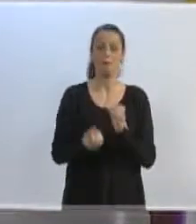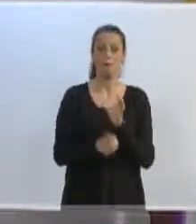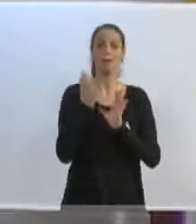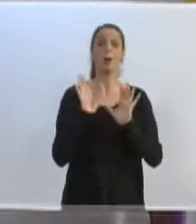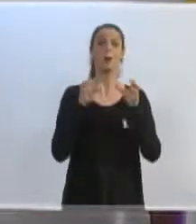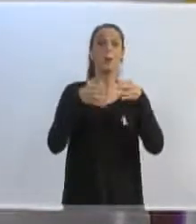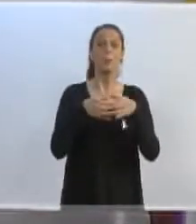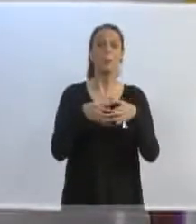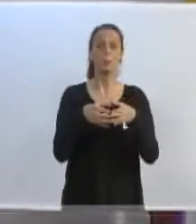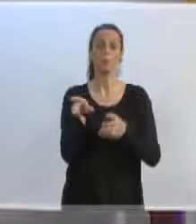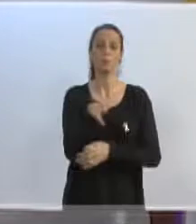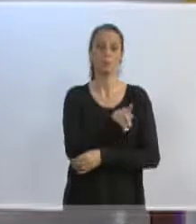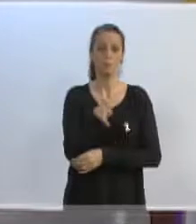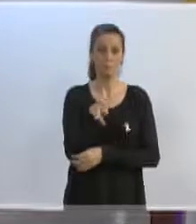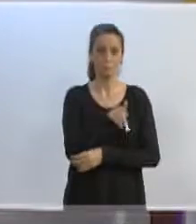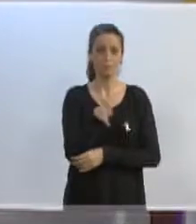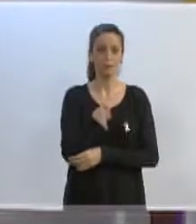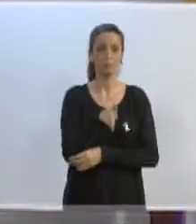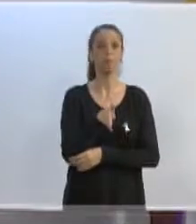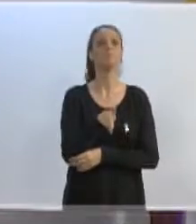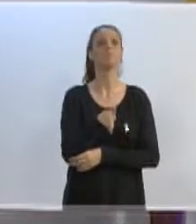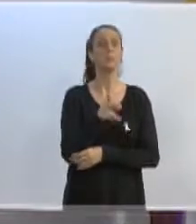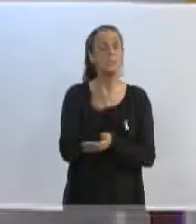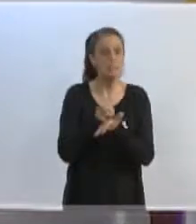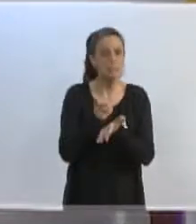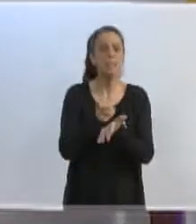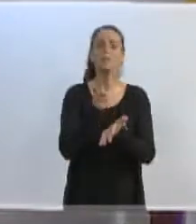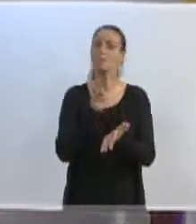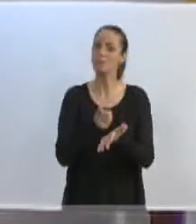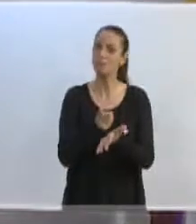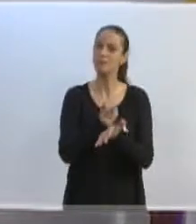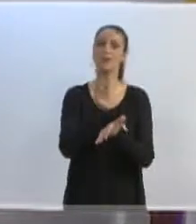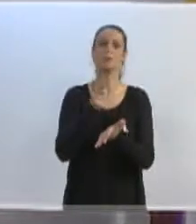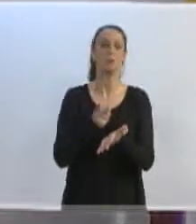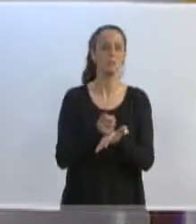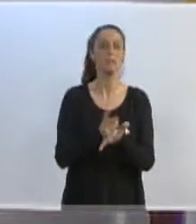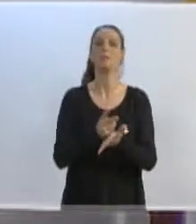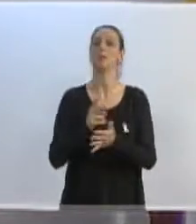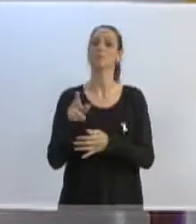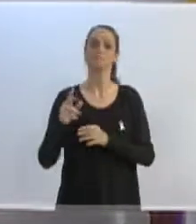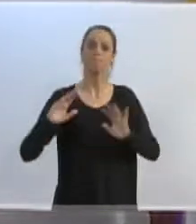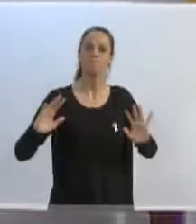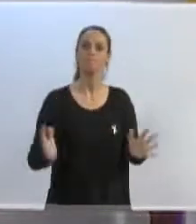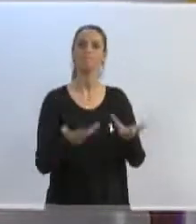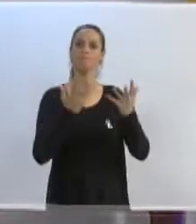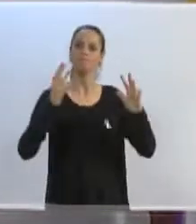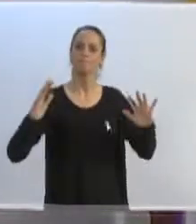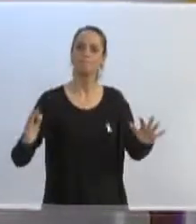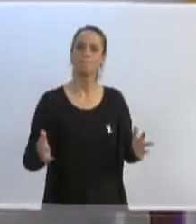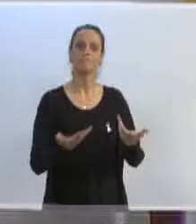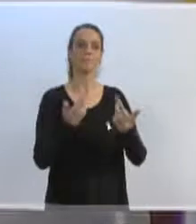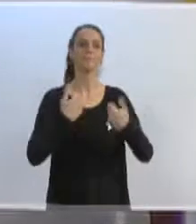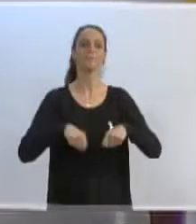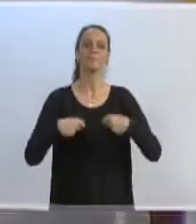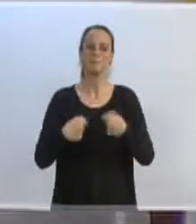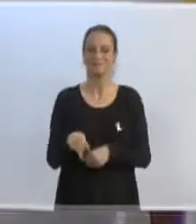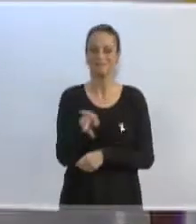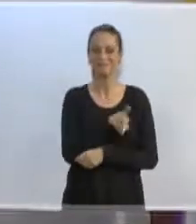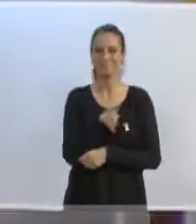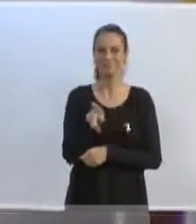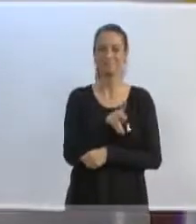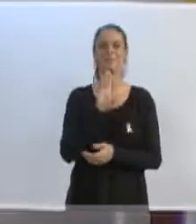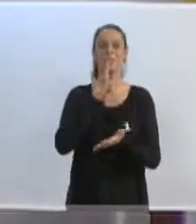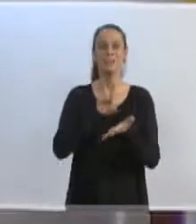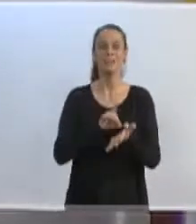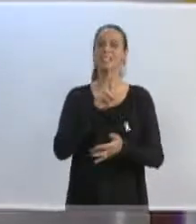de professores que seja constantemente estimulado. Nós precisamos fazer isso, porque